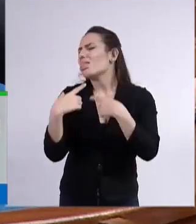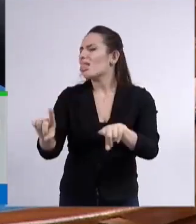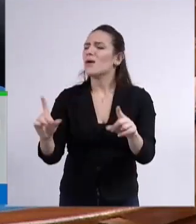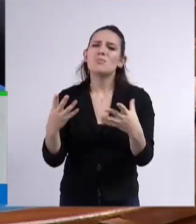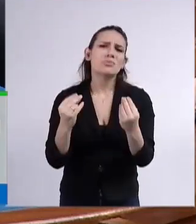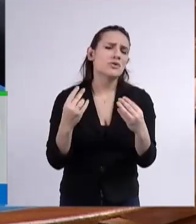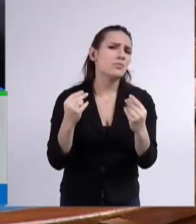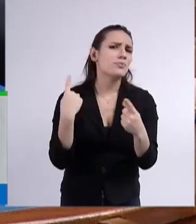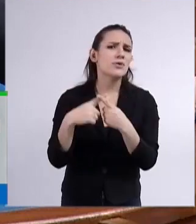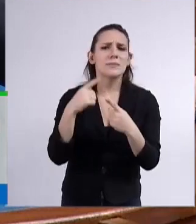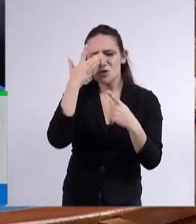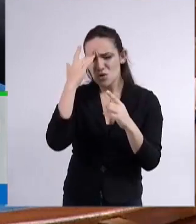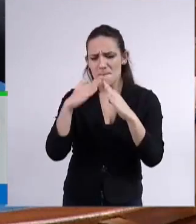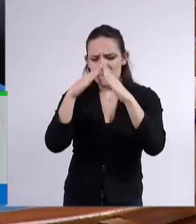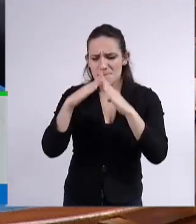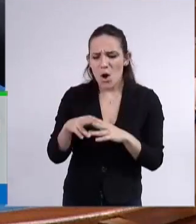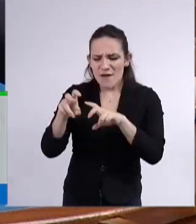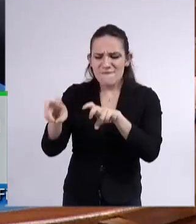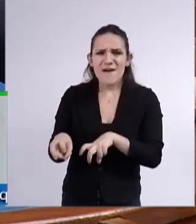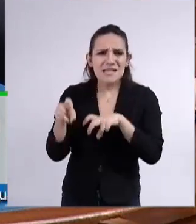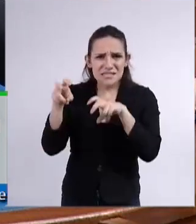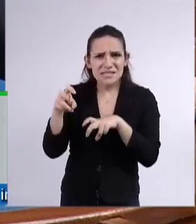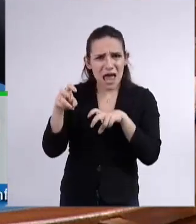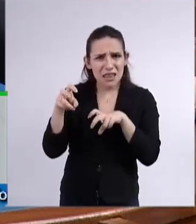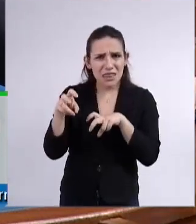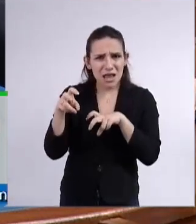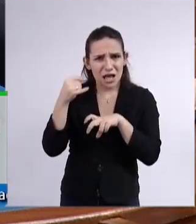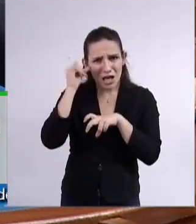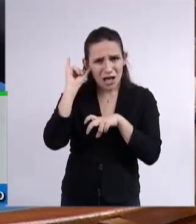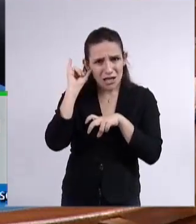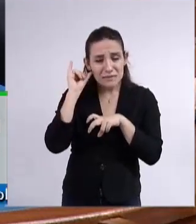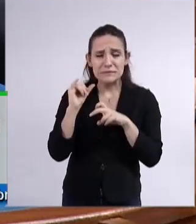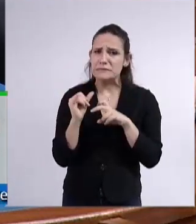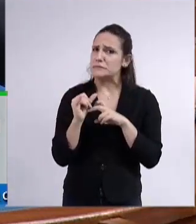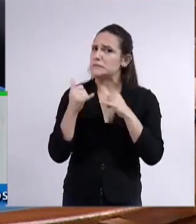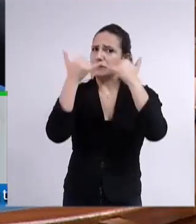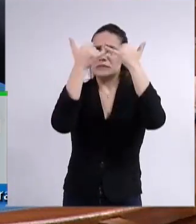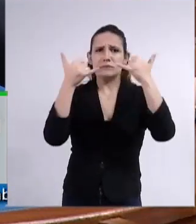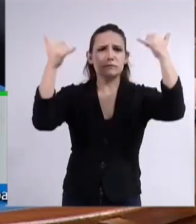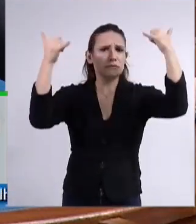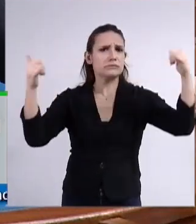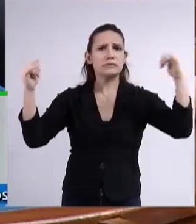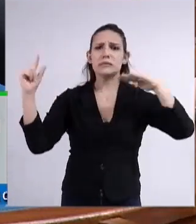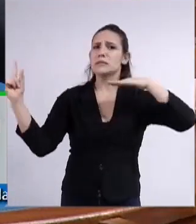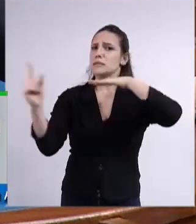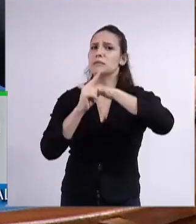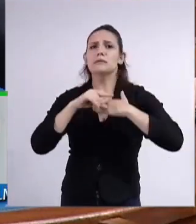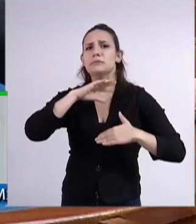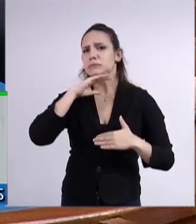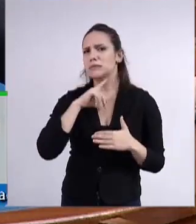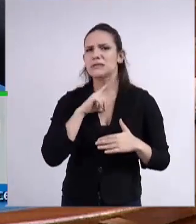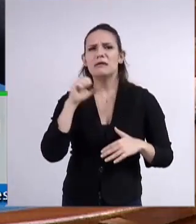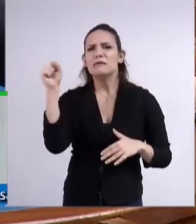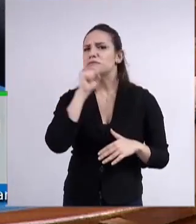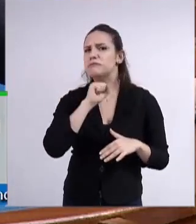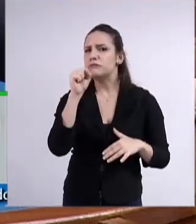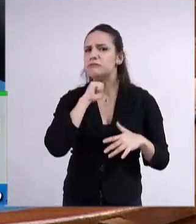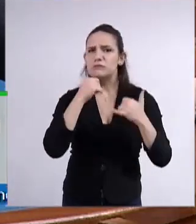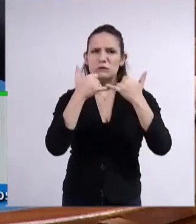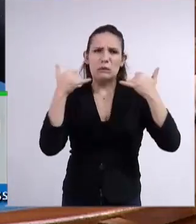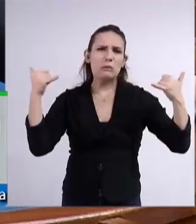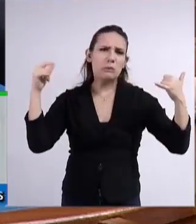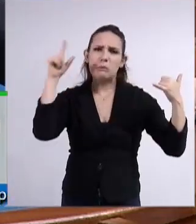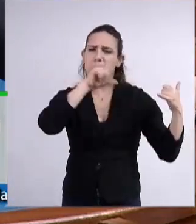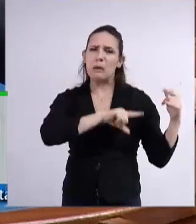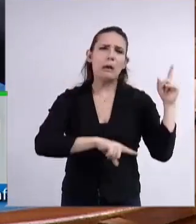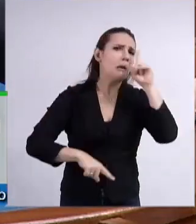reclamações daquelas pessoas que residem na área rural, do baixo atendimento da Energisa. da rede antiga, da rede